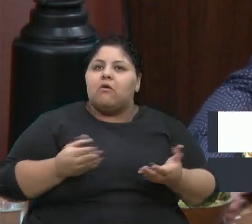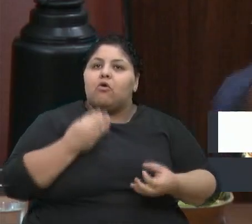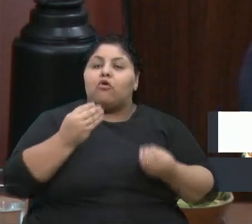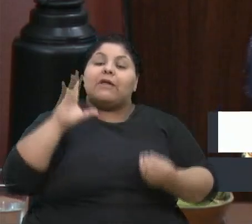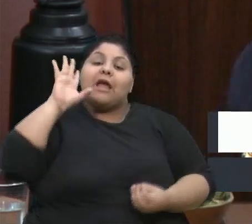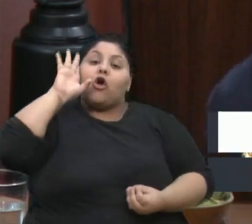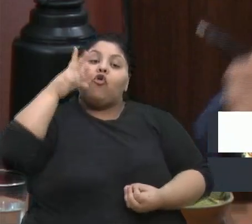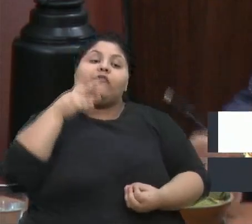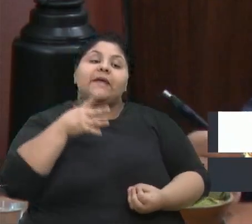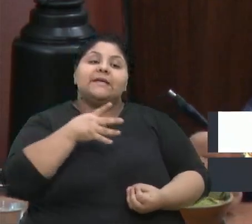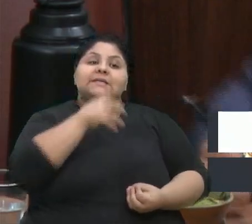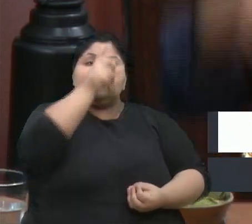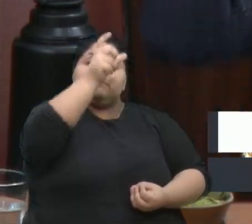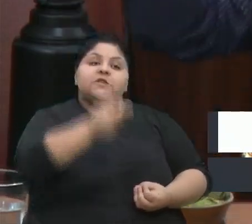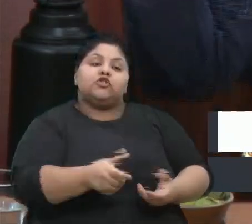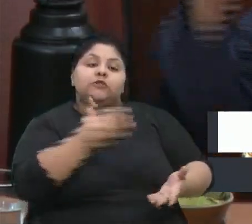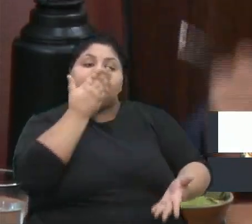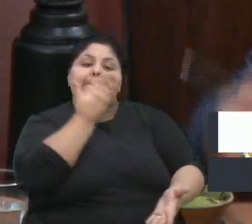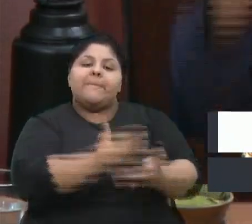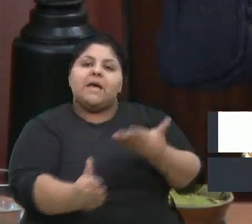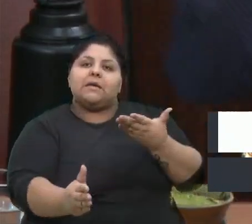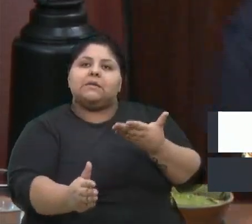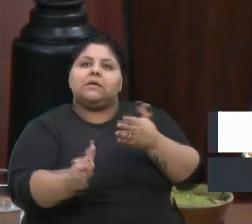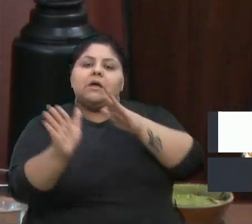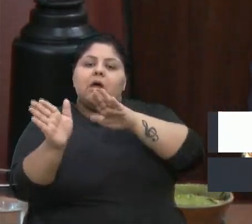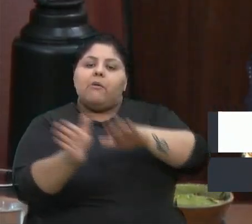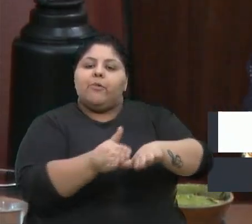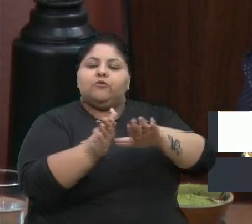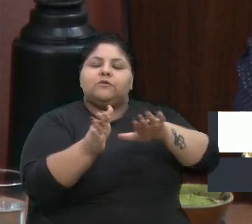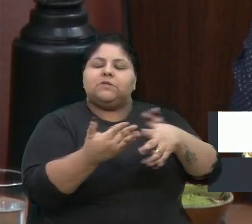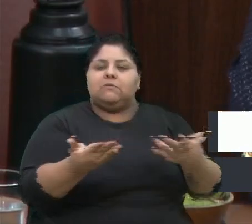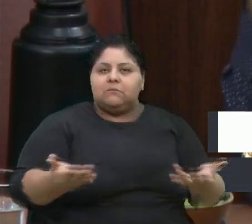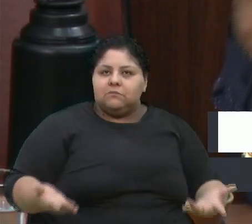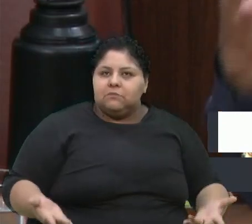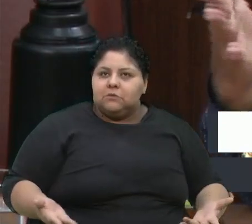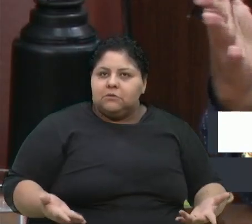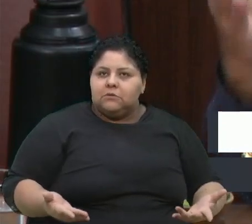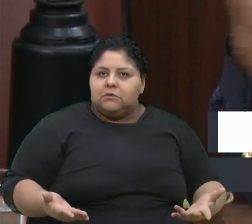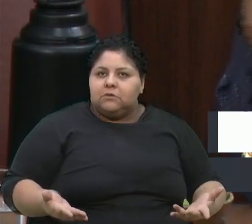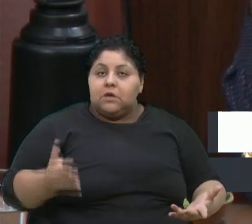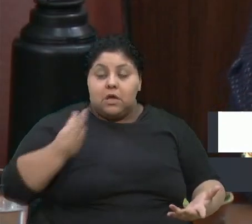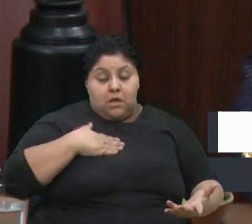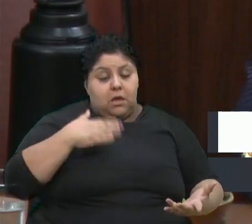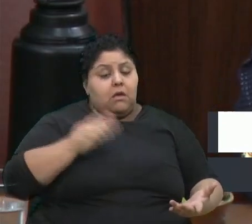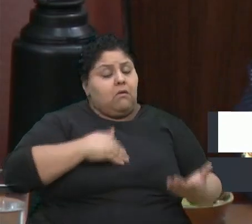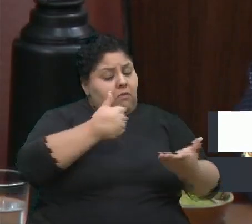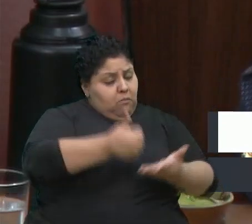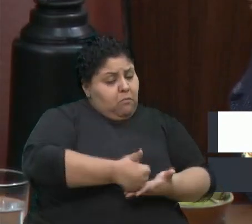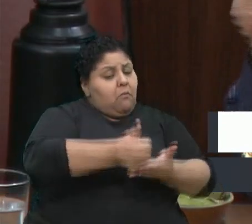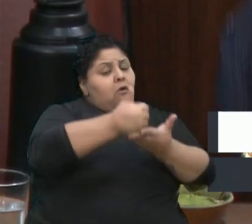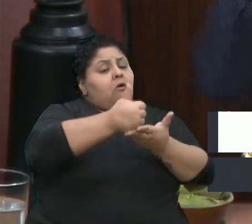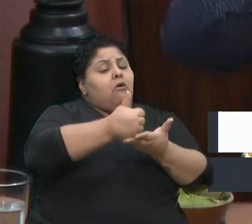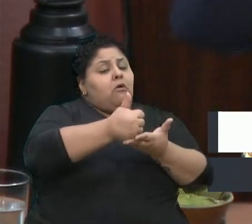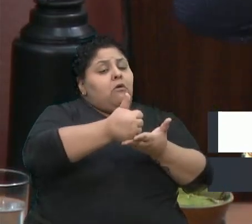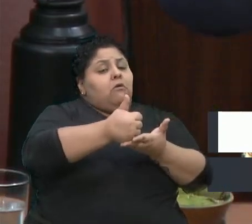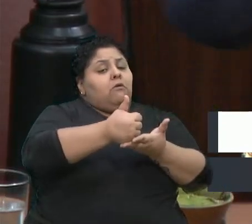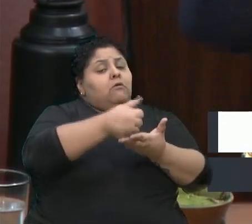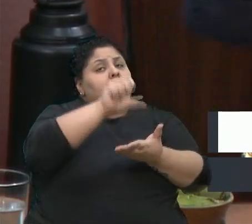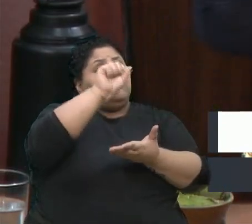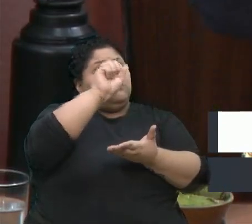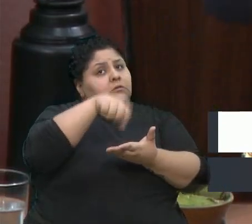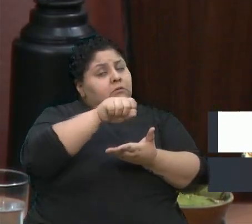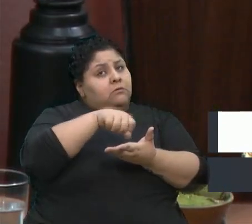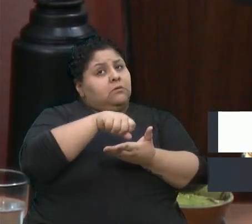aquela família, atinge a cidade inteira, porque o preço sobe, tem que comprar. Então, vereador, eu quero dizer que eu sou parceiro, mas acho que essa é uma das